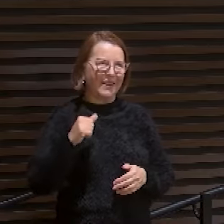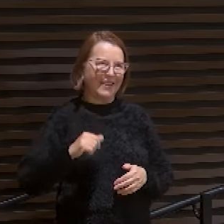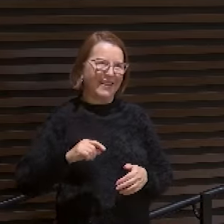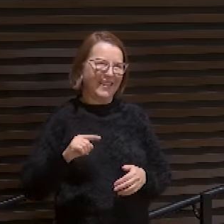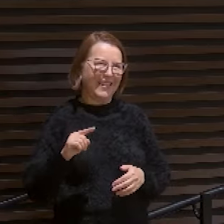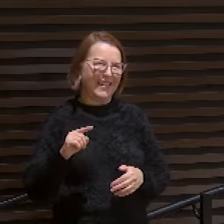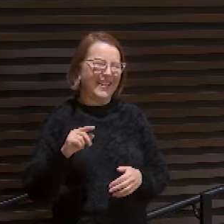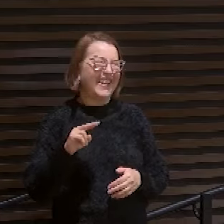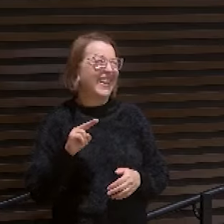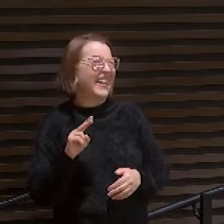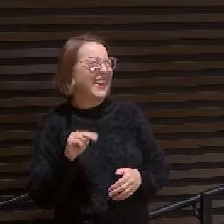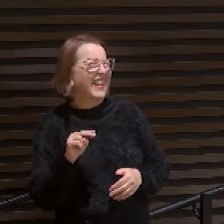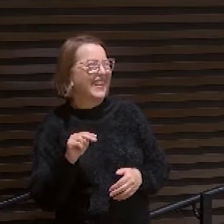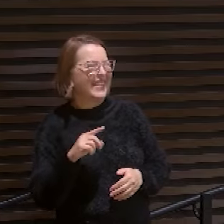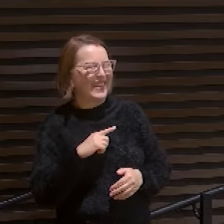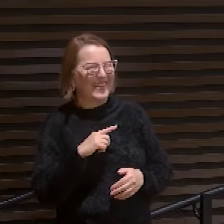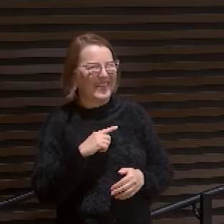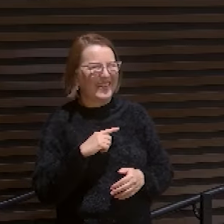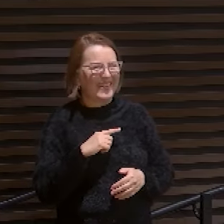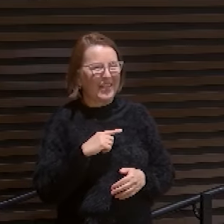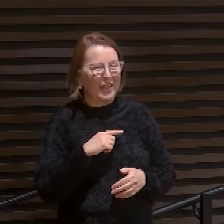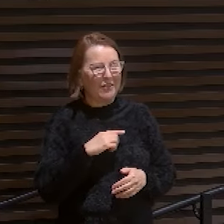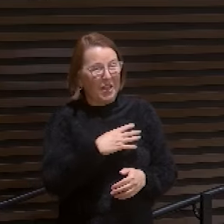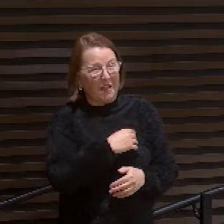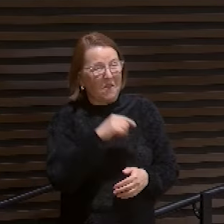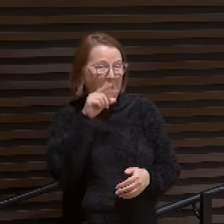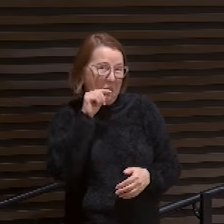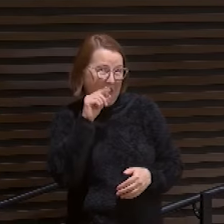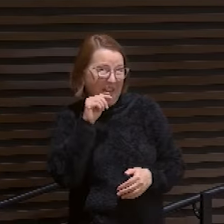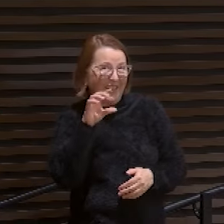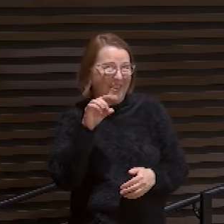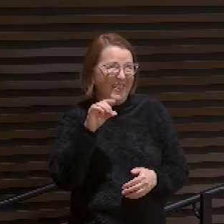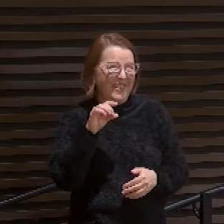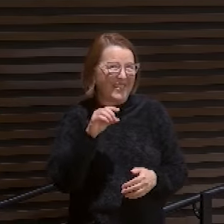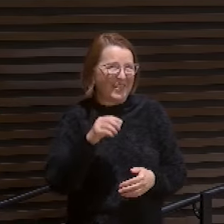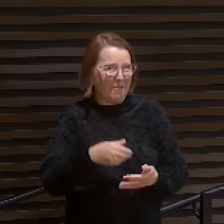menino. Mas aí ficou o trocadilho.